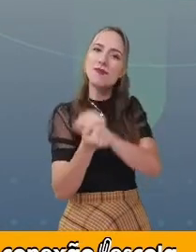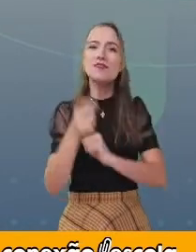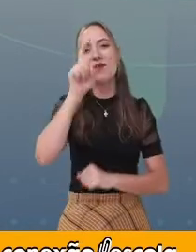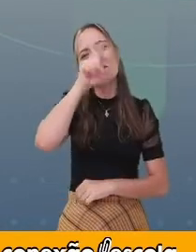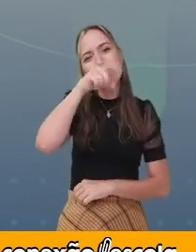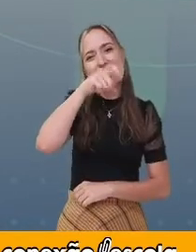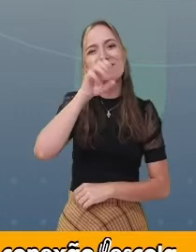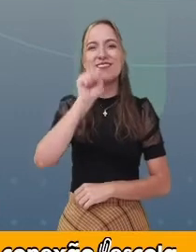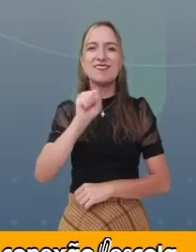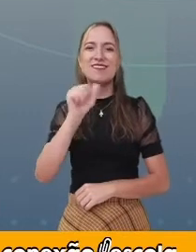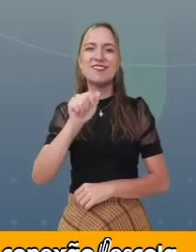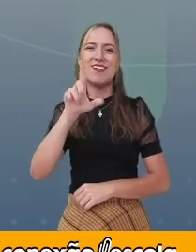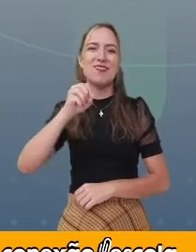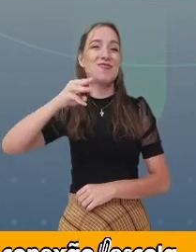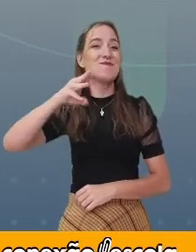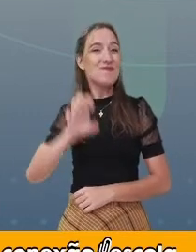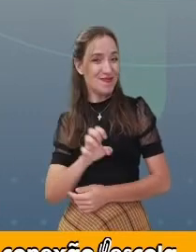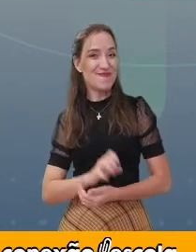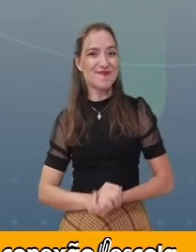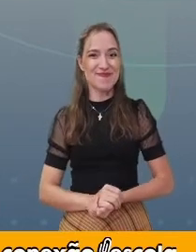Bruxa Salomé.